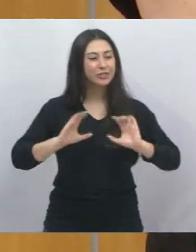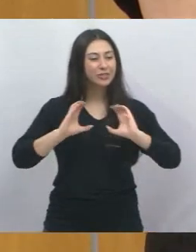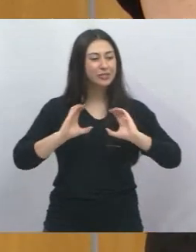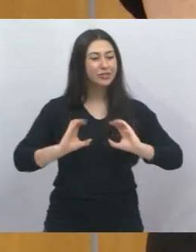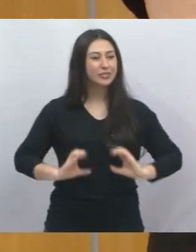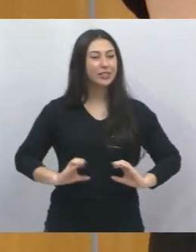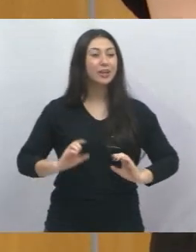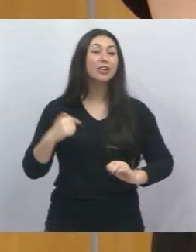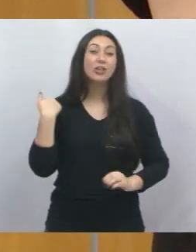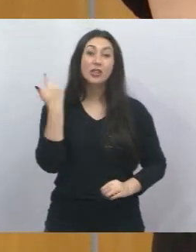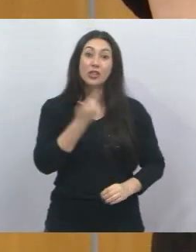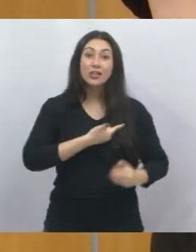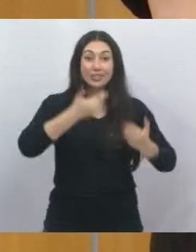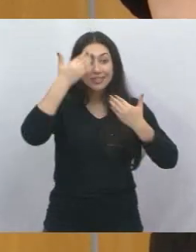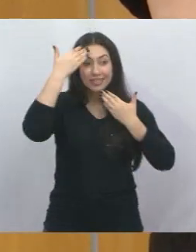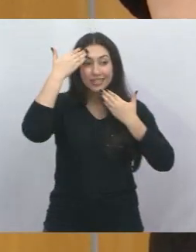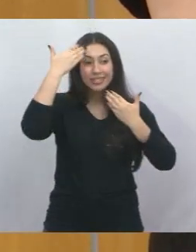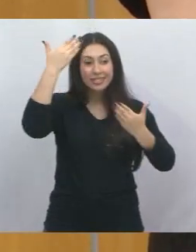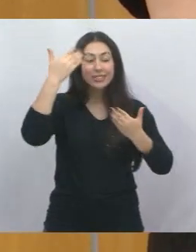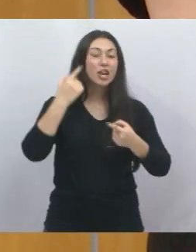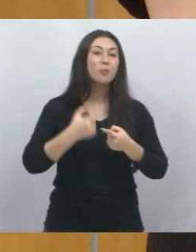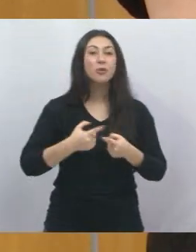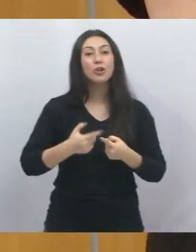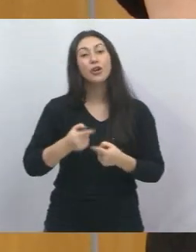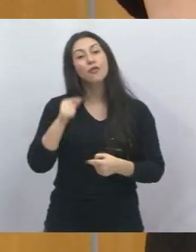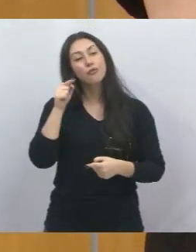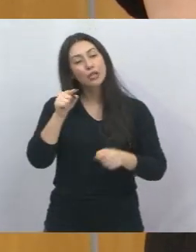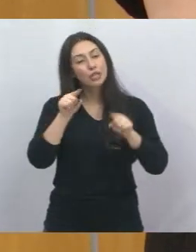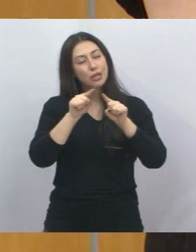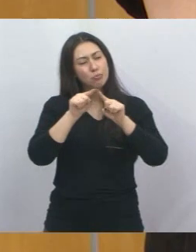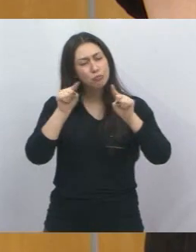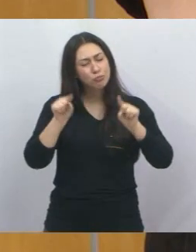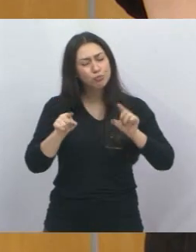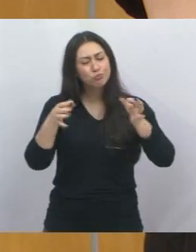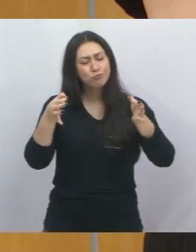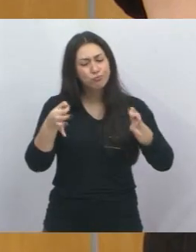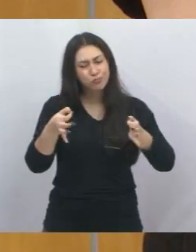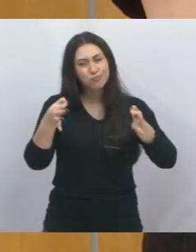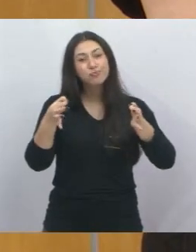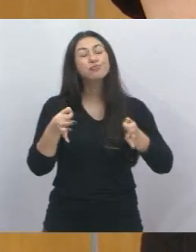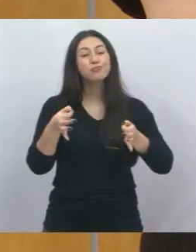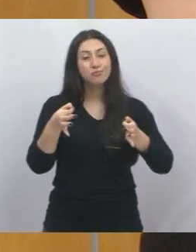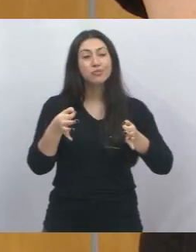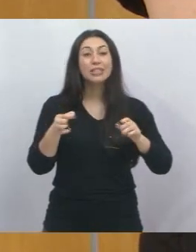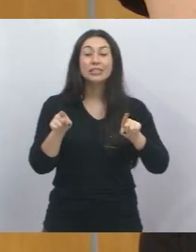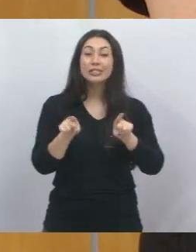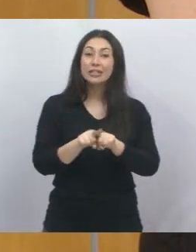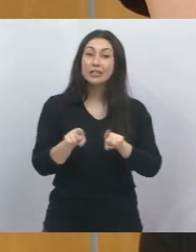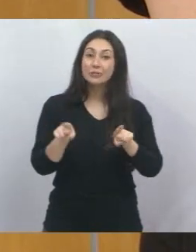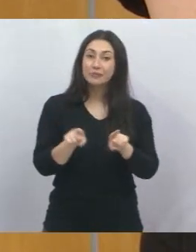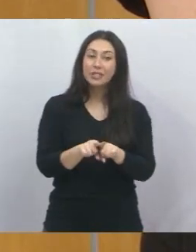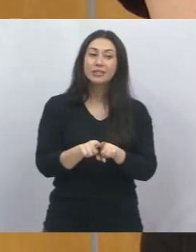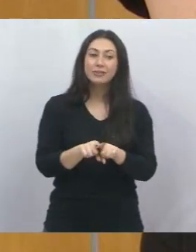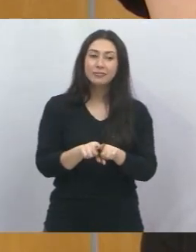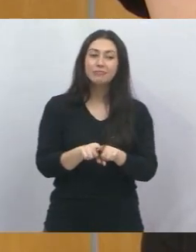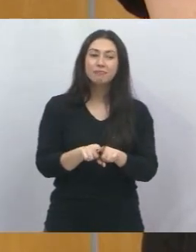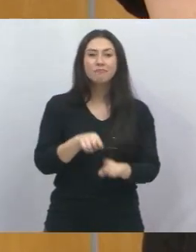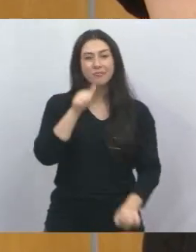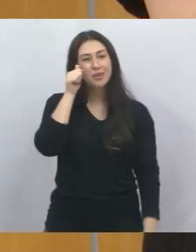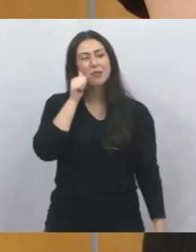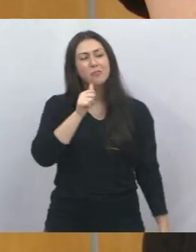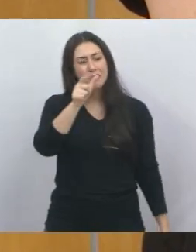né? E nós agradecemos muito por você ser uma servidora exemplar nessa casa e também por ser a